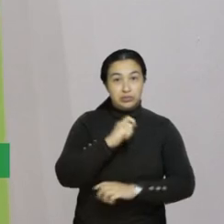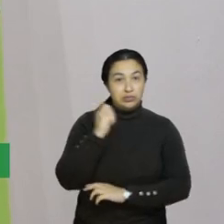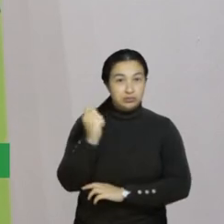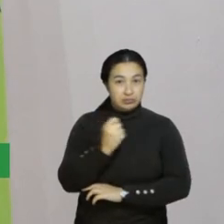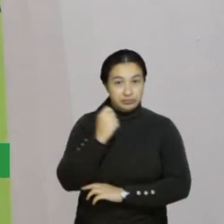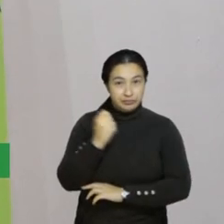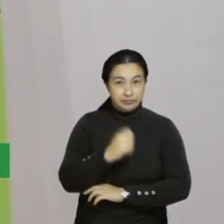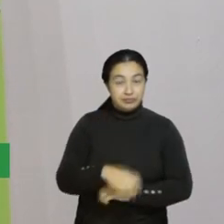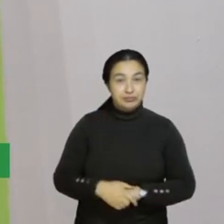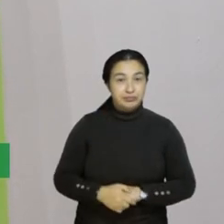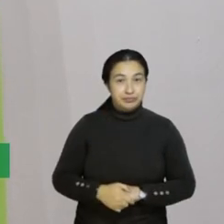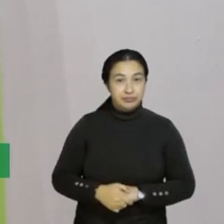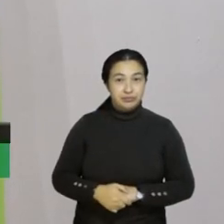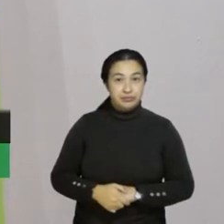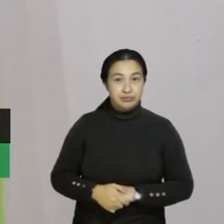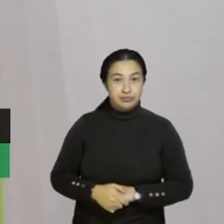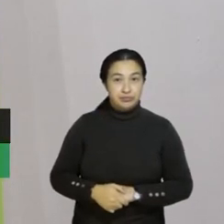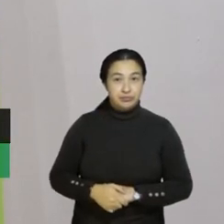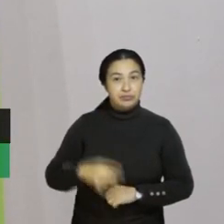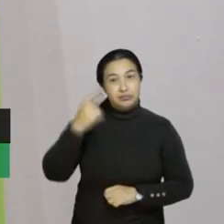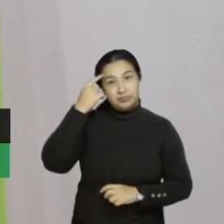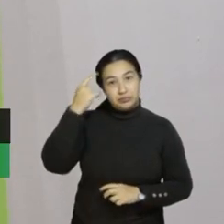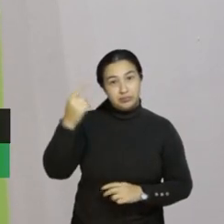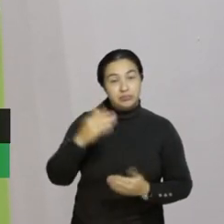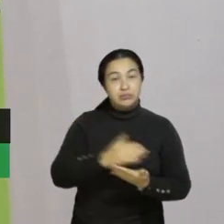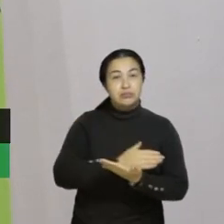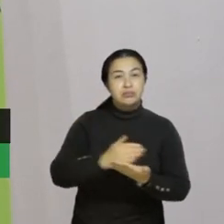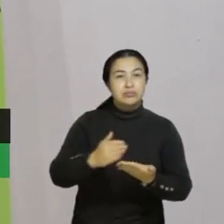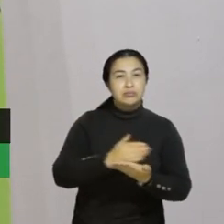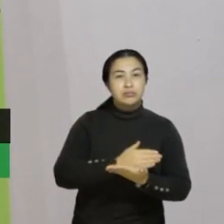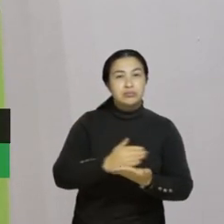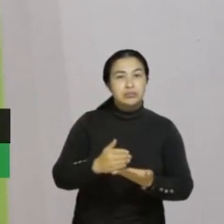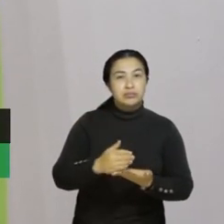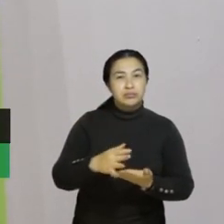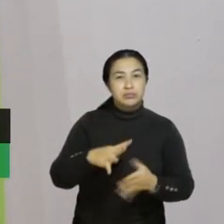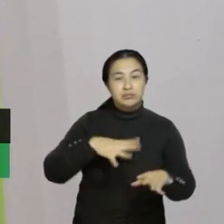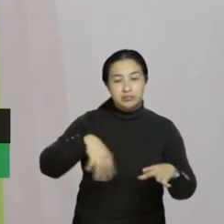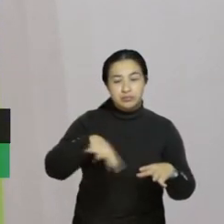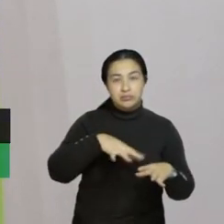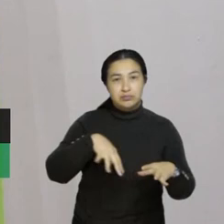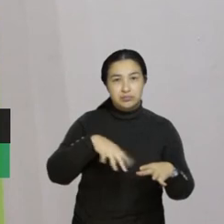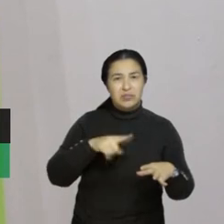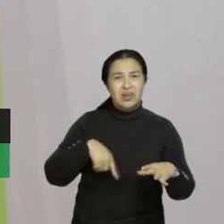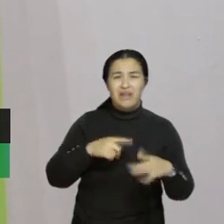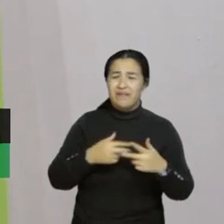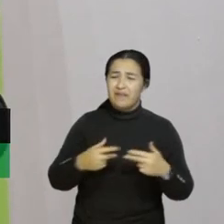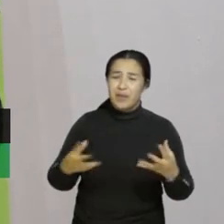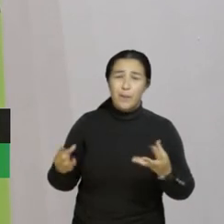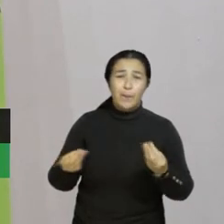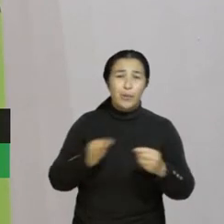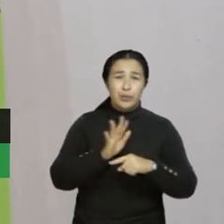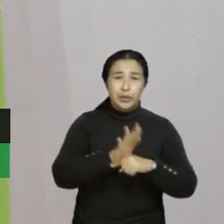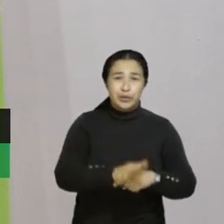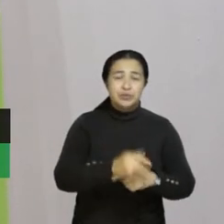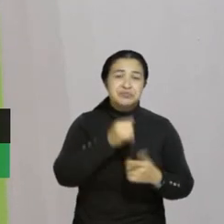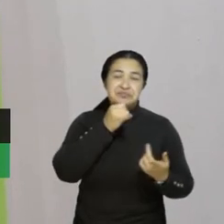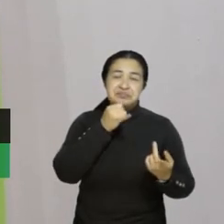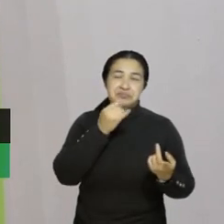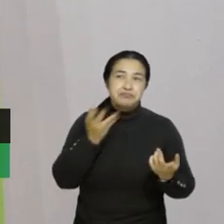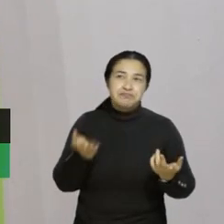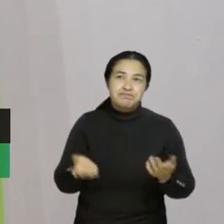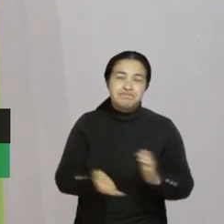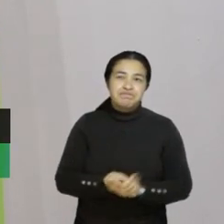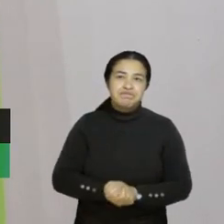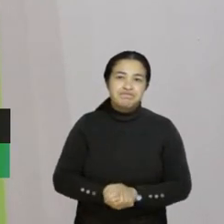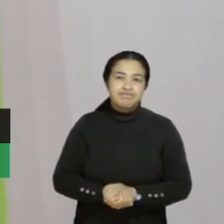do Sul. E fazer lembrança a alguns aqui, deputado Emerson, lá da nossa região, mas foram muitos que se envolveram. Eu trouxe alguns exemplos aqui,